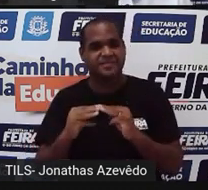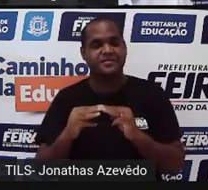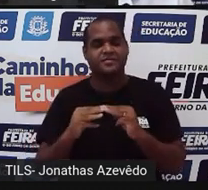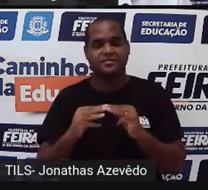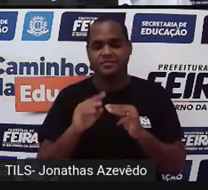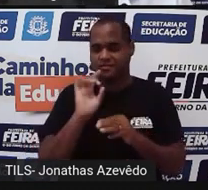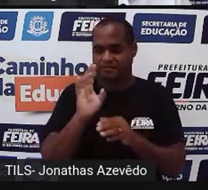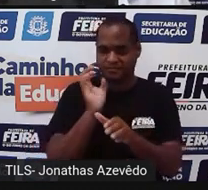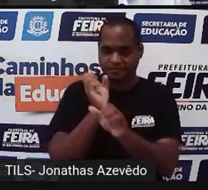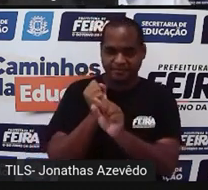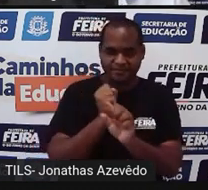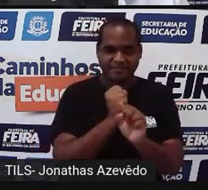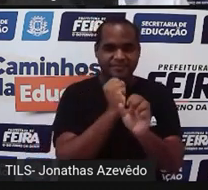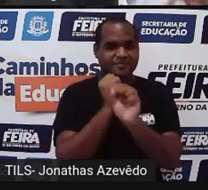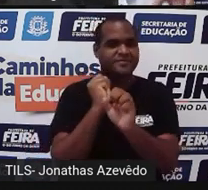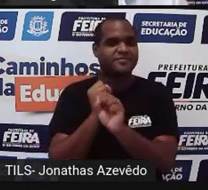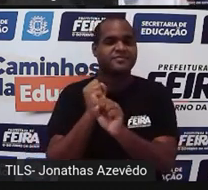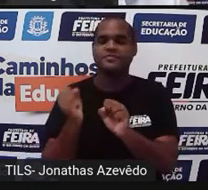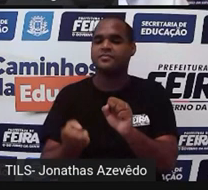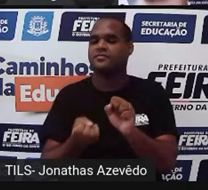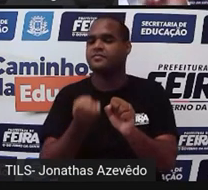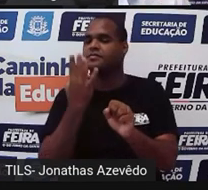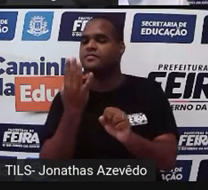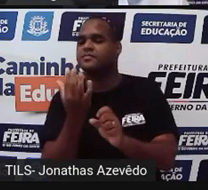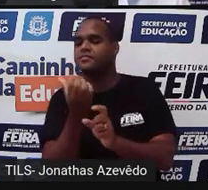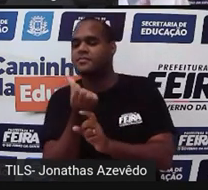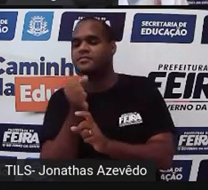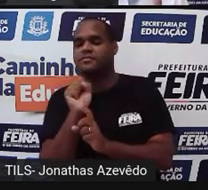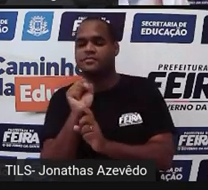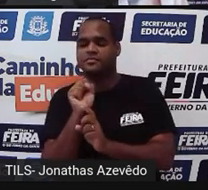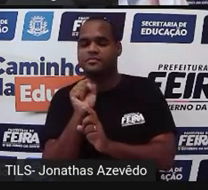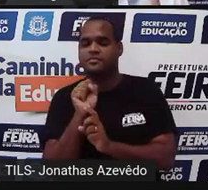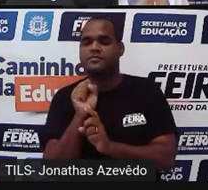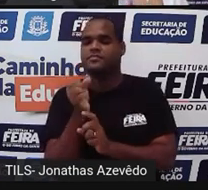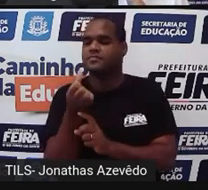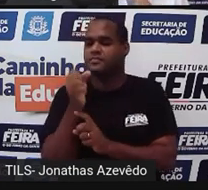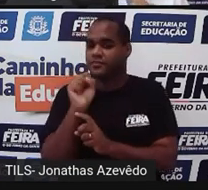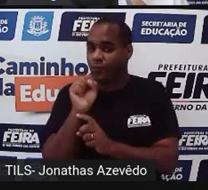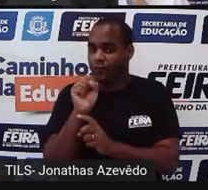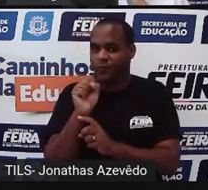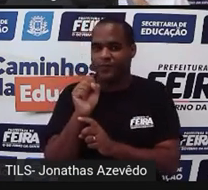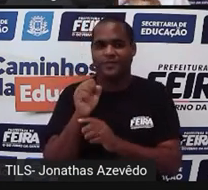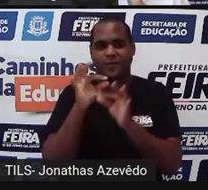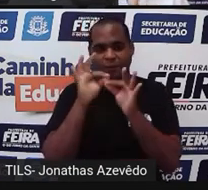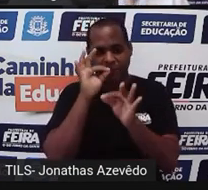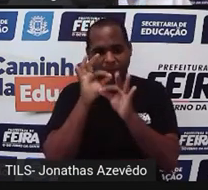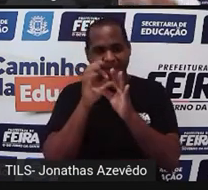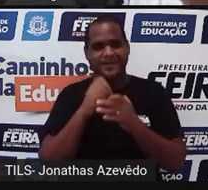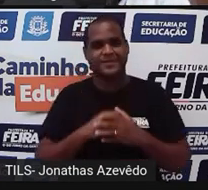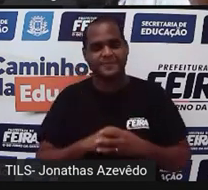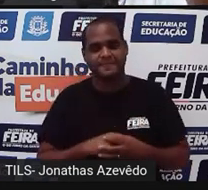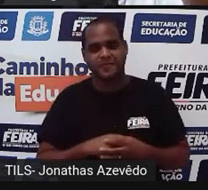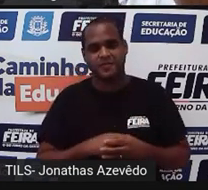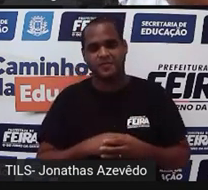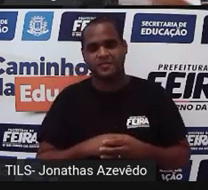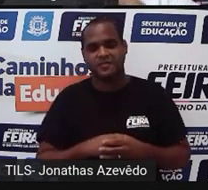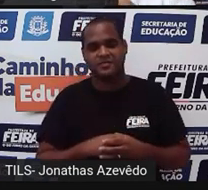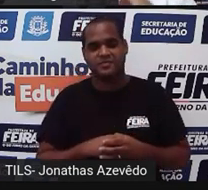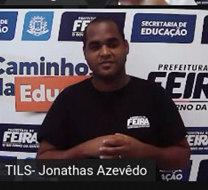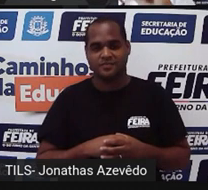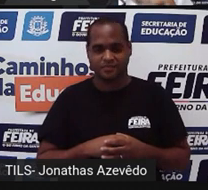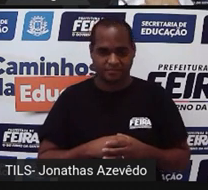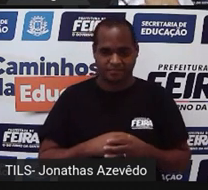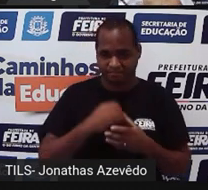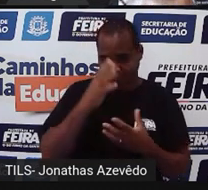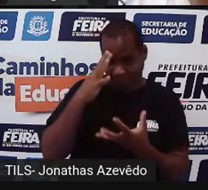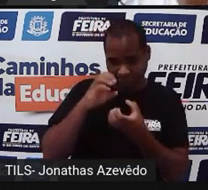vai ter que dar no total os 68 canudos, ok? Beleza.